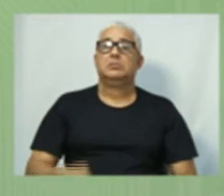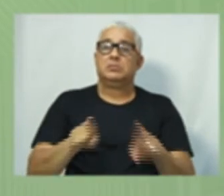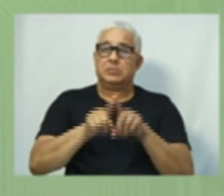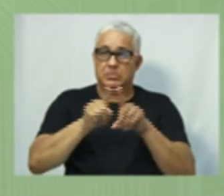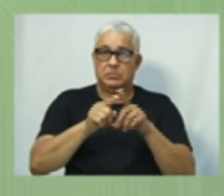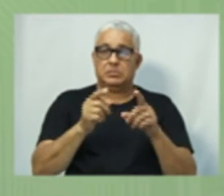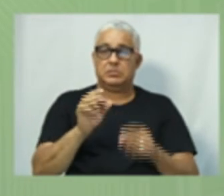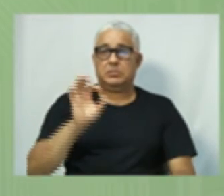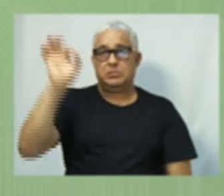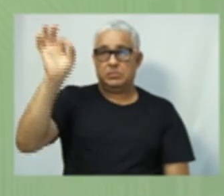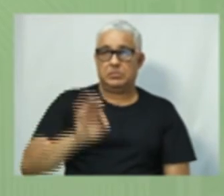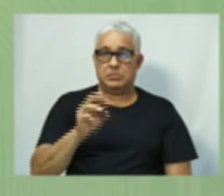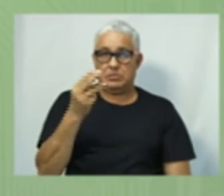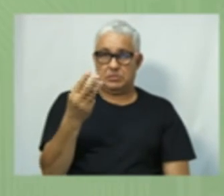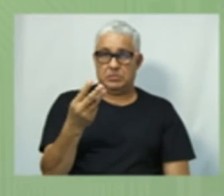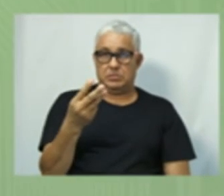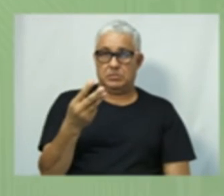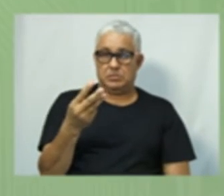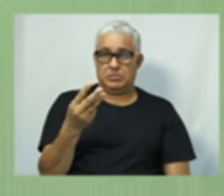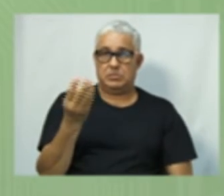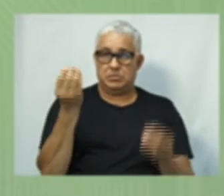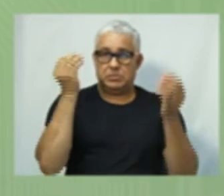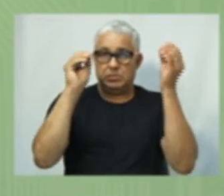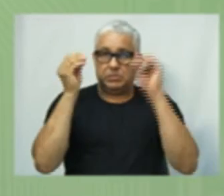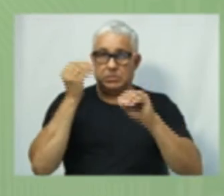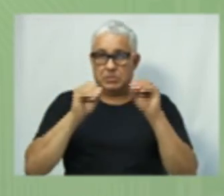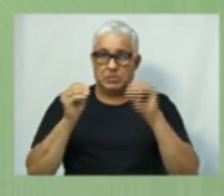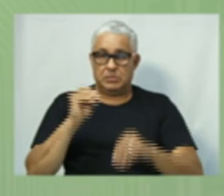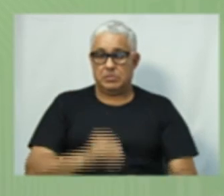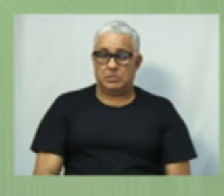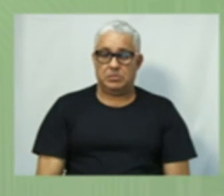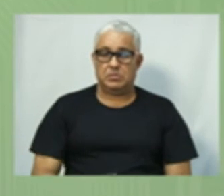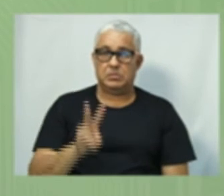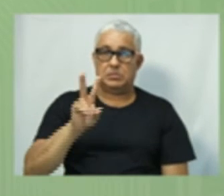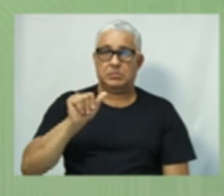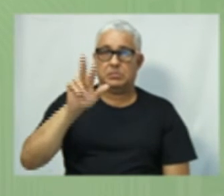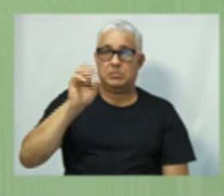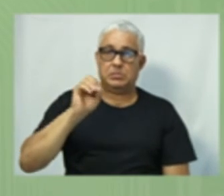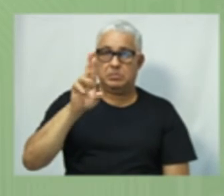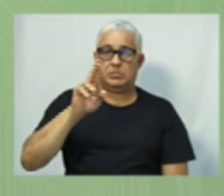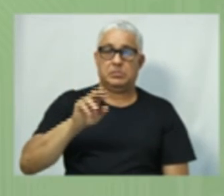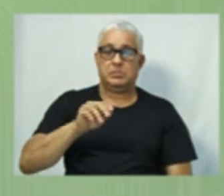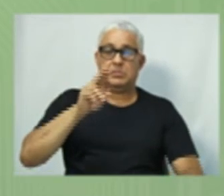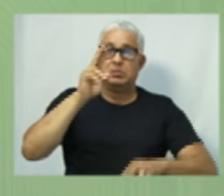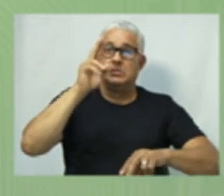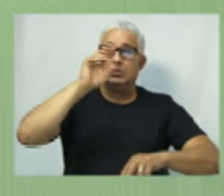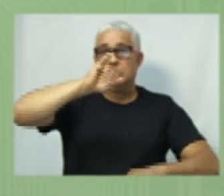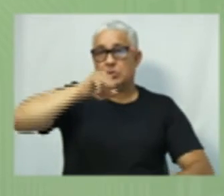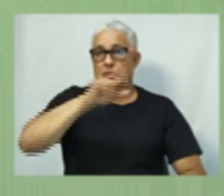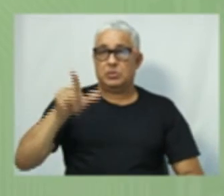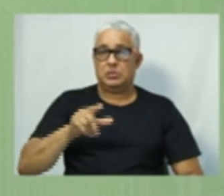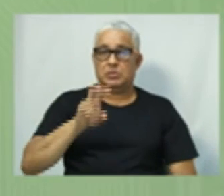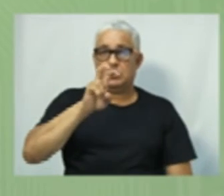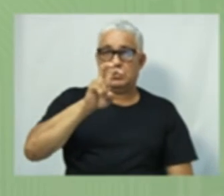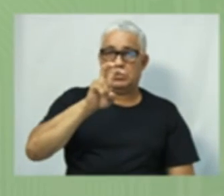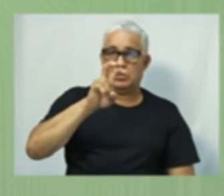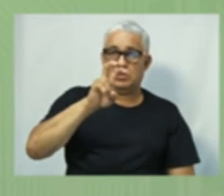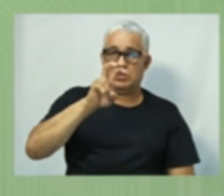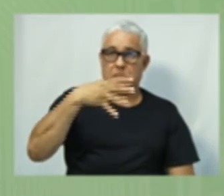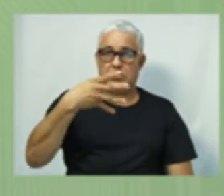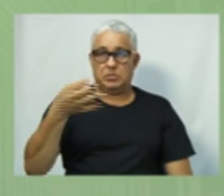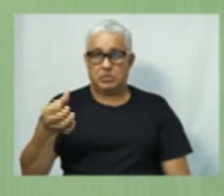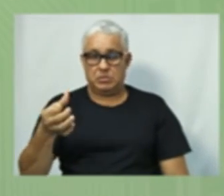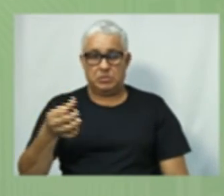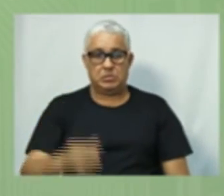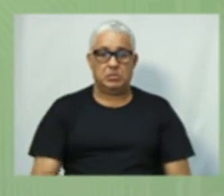cada valor do mês, 3%. Como ficou os valores? Julho, 546.